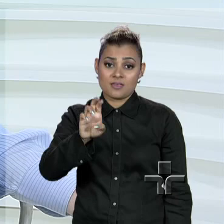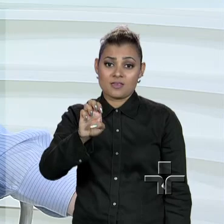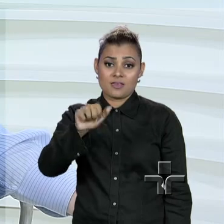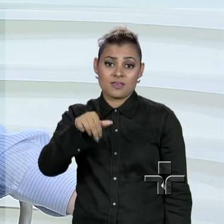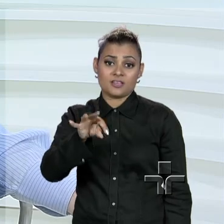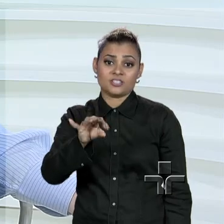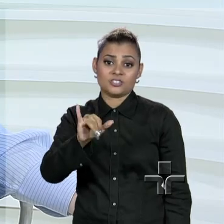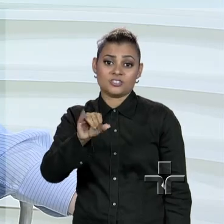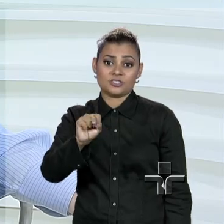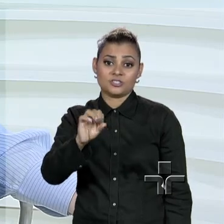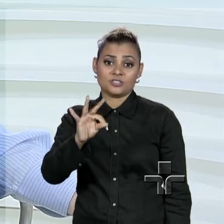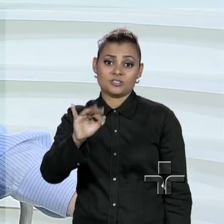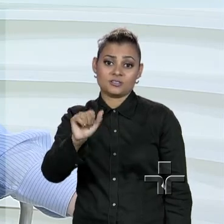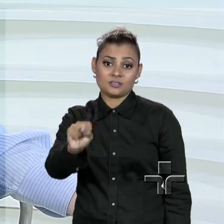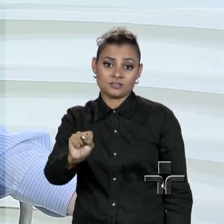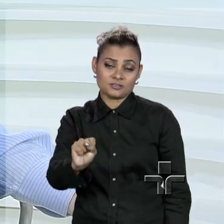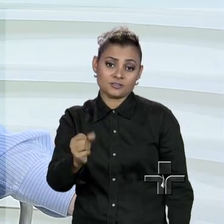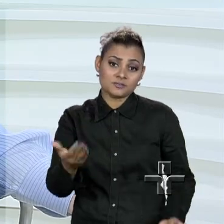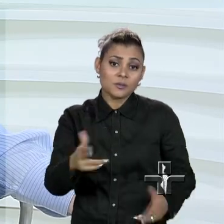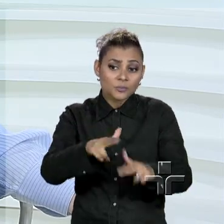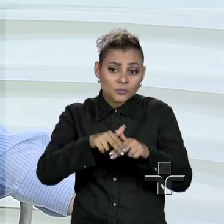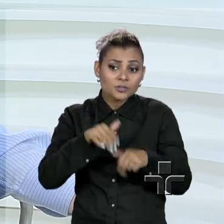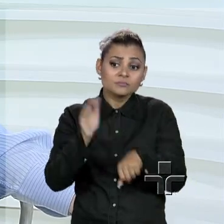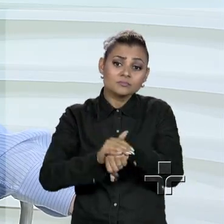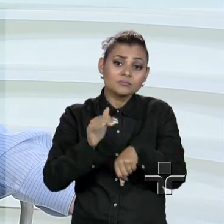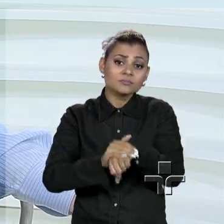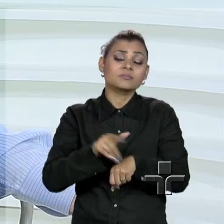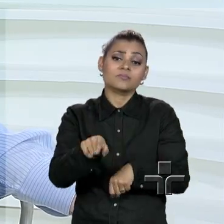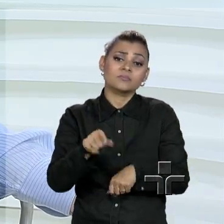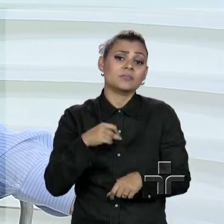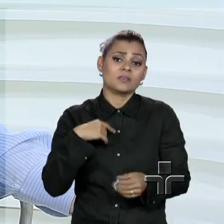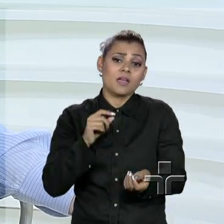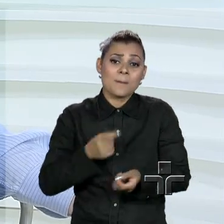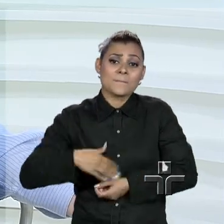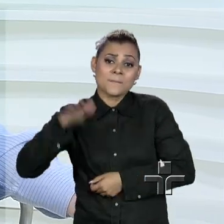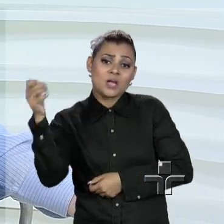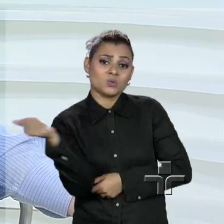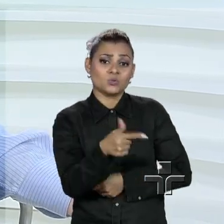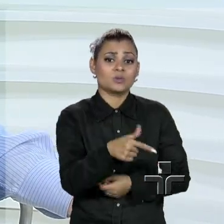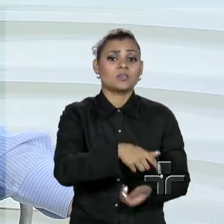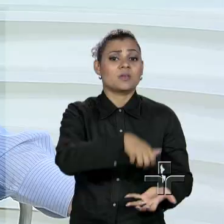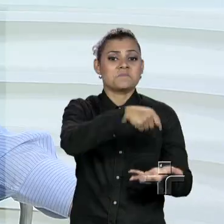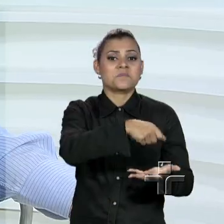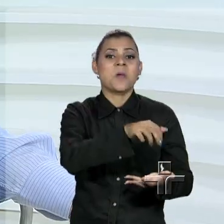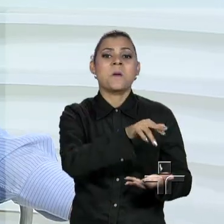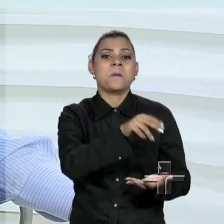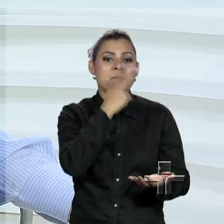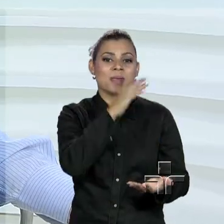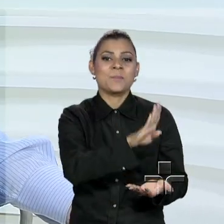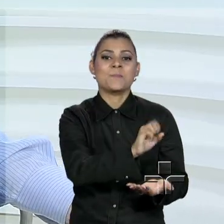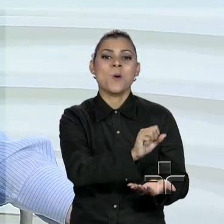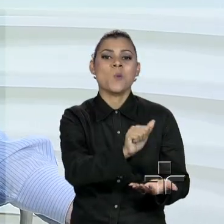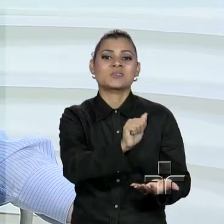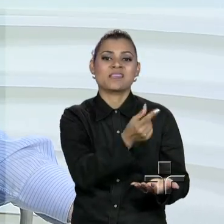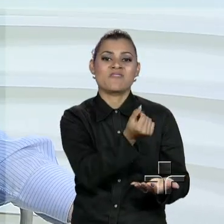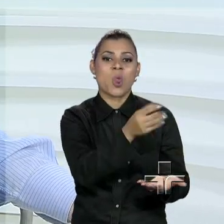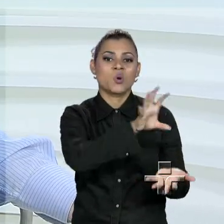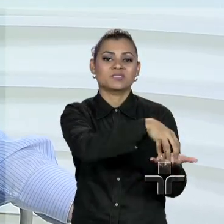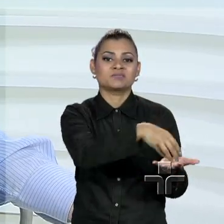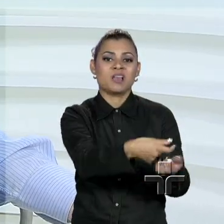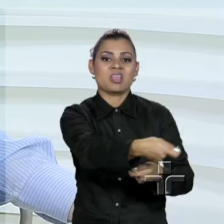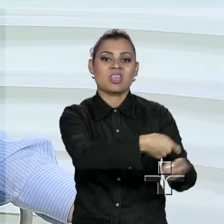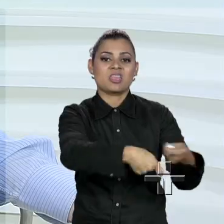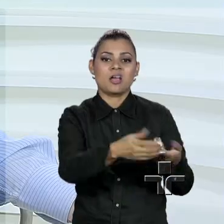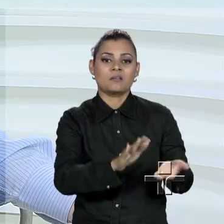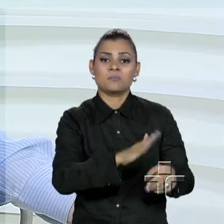né, que no longo prazo, em geral, rende mais do que a Bolsa, porque a Bolsa flutua. E as pessoas